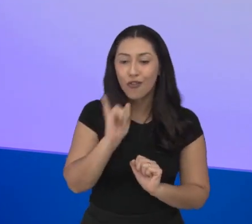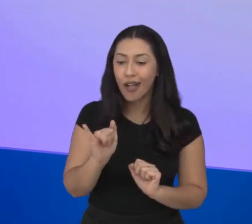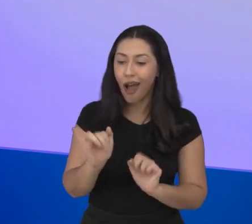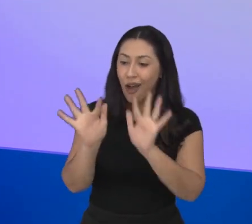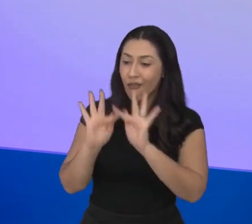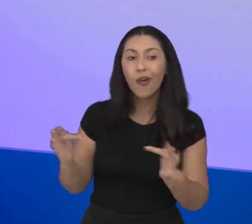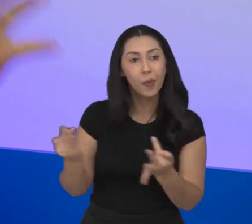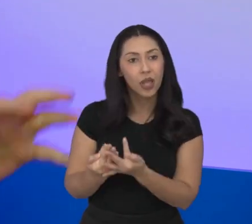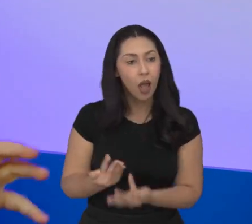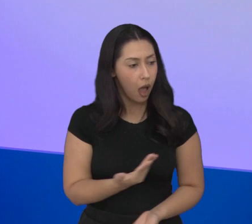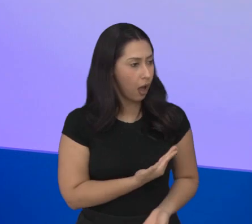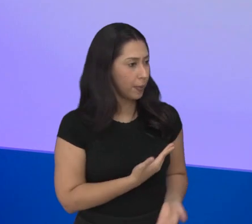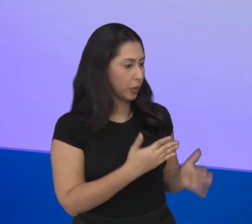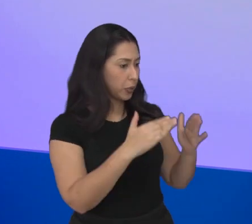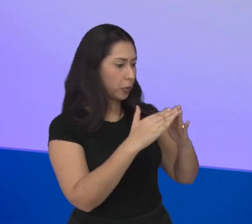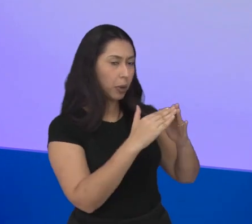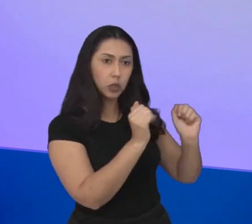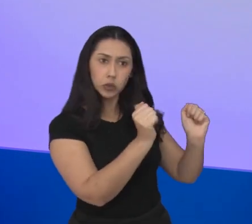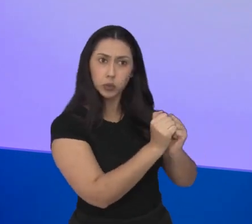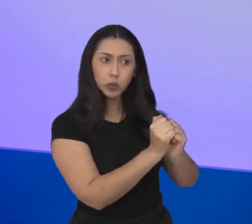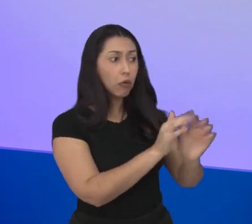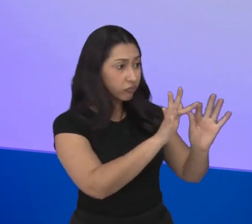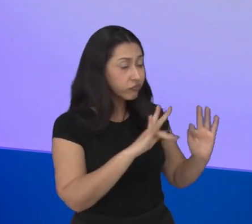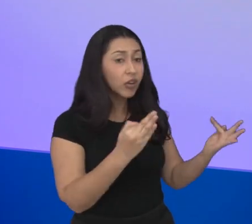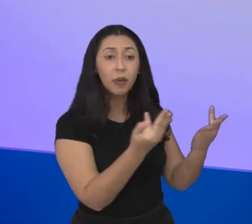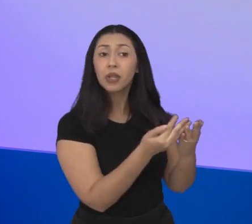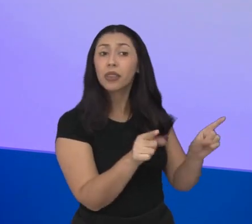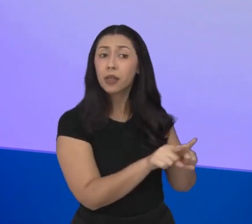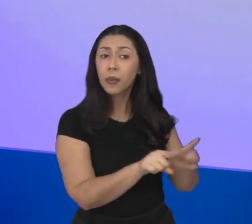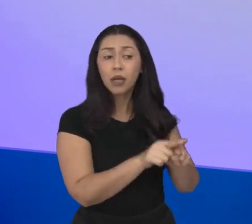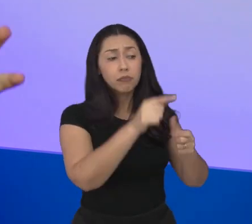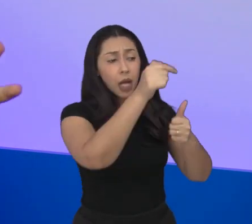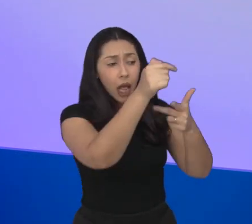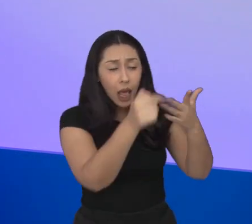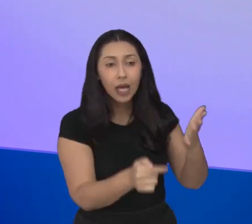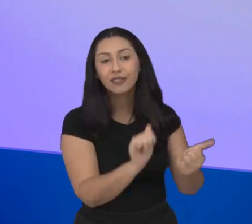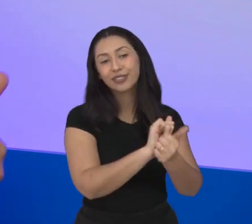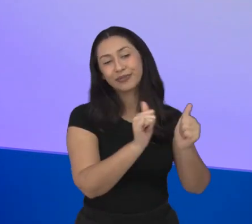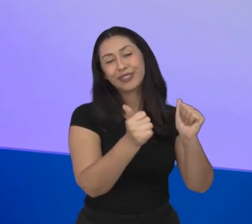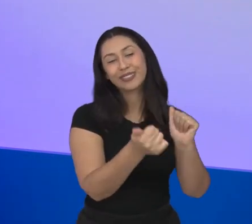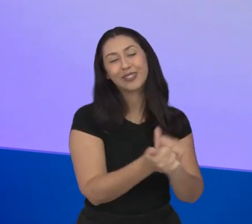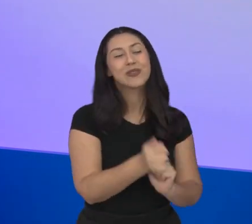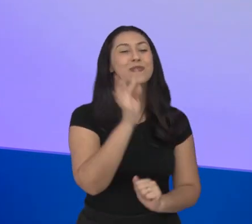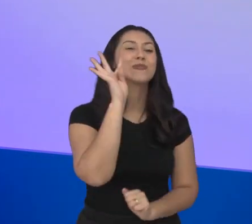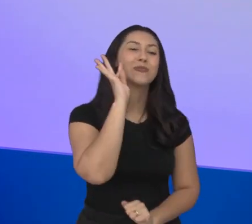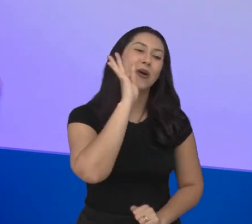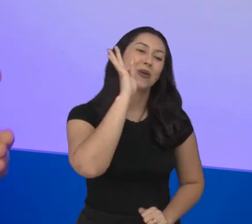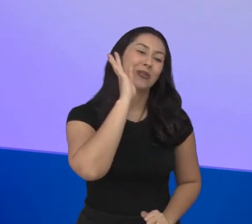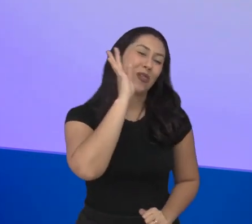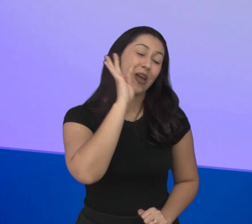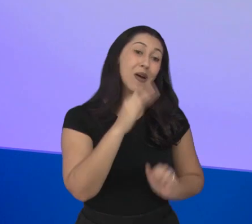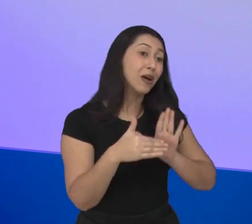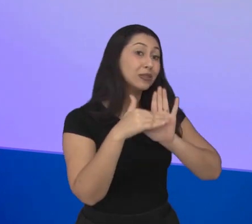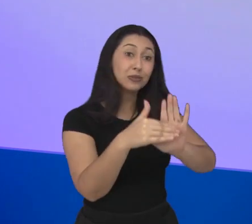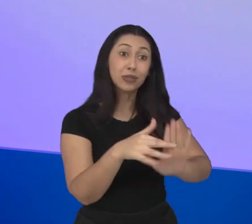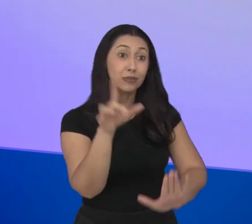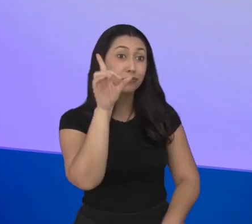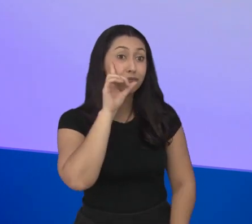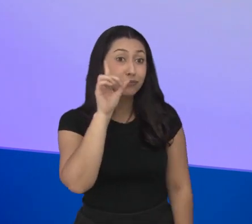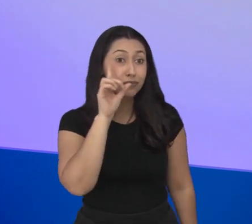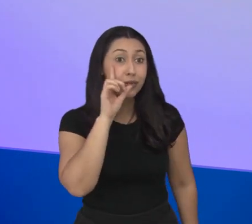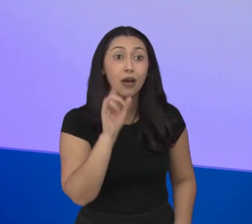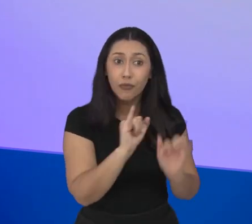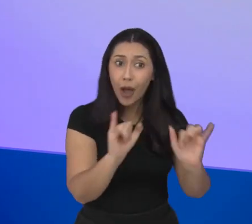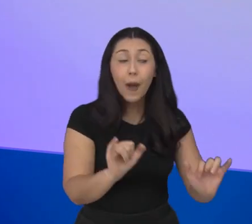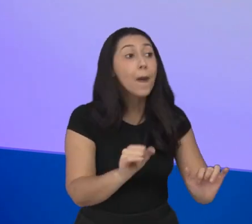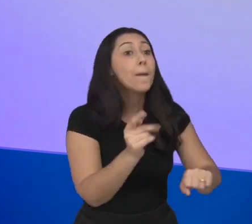moram juntos e pode se reconhecer como família. Então tem várias atualizações que são muito bacanas, adentram, na verdade, o dia a dia das pessoas.